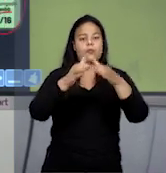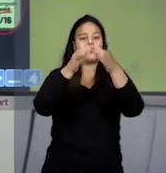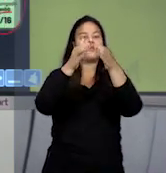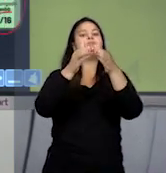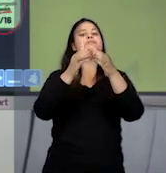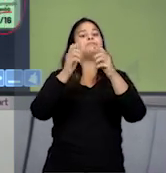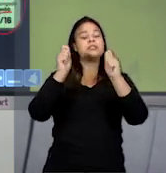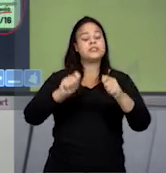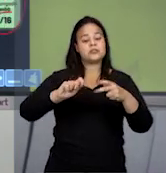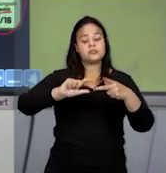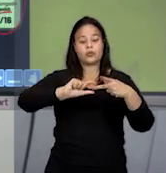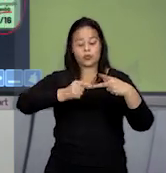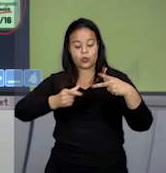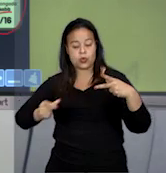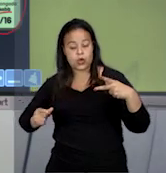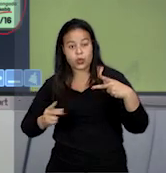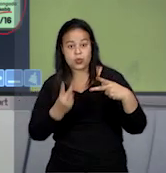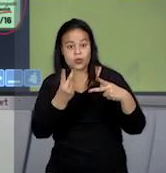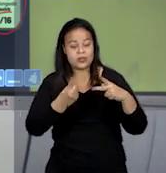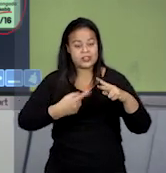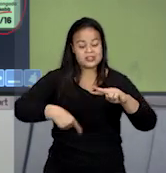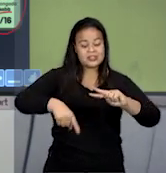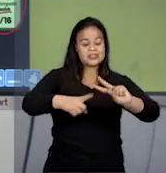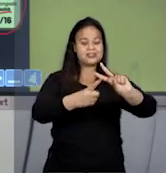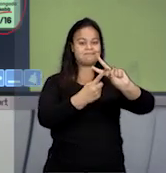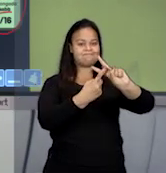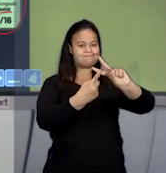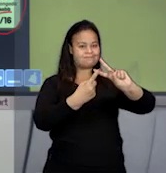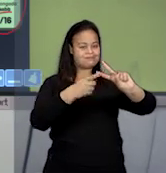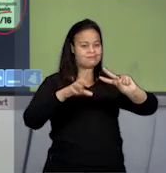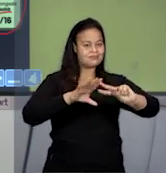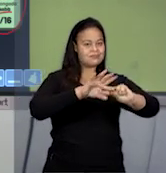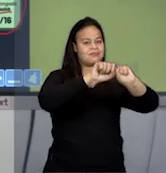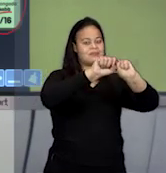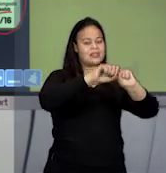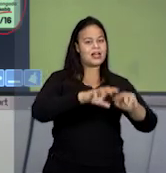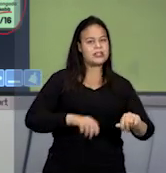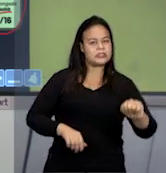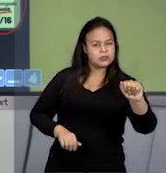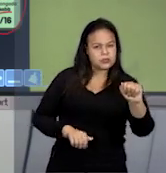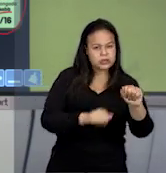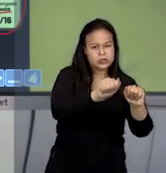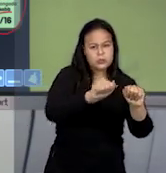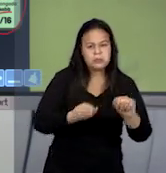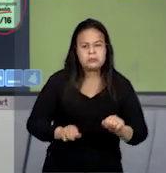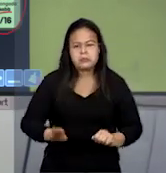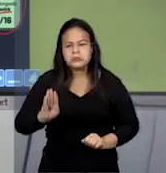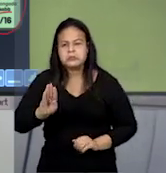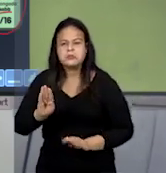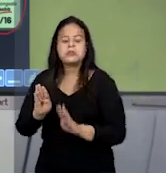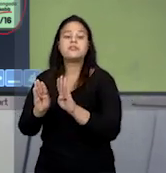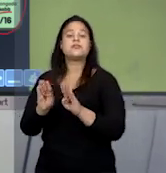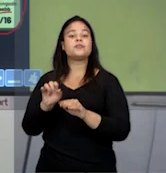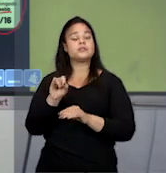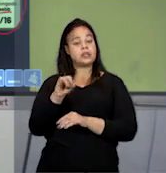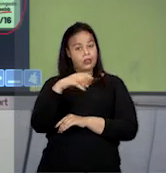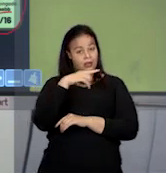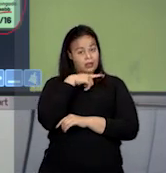dos 2 genes recessivos. Azinho, azinho, bezinho, bezinho. Para eu ter a minha